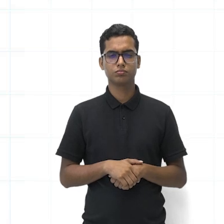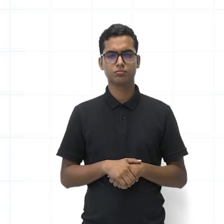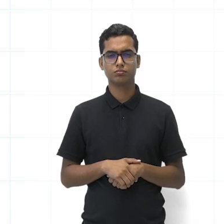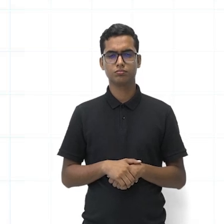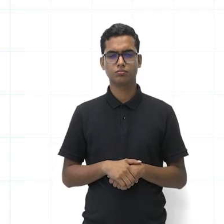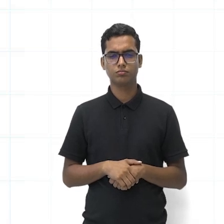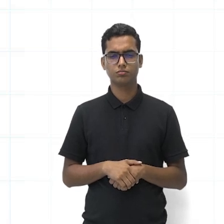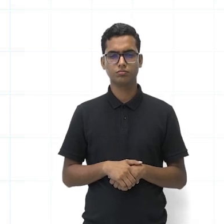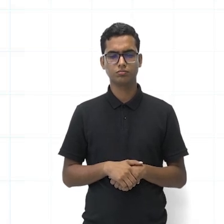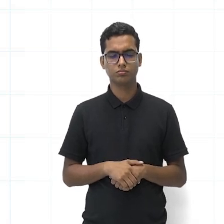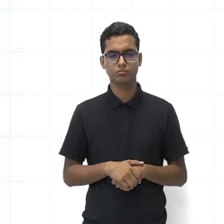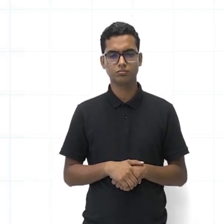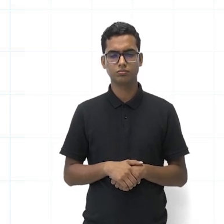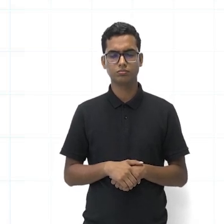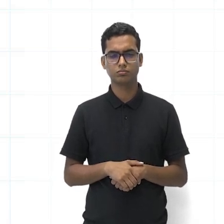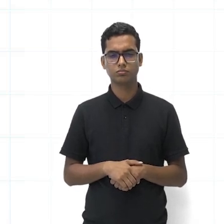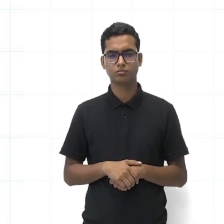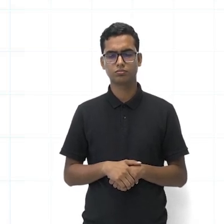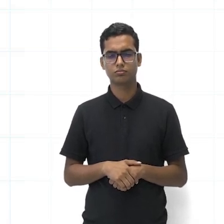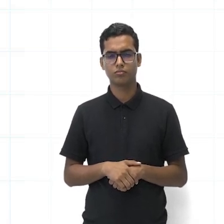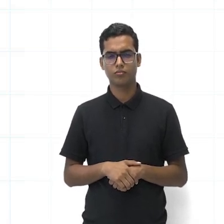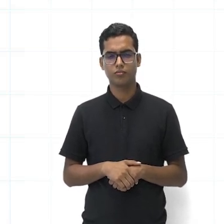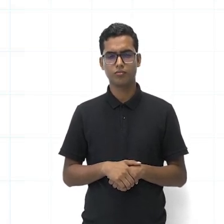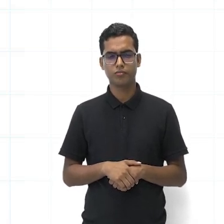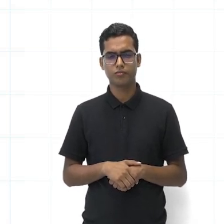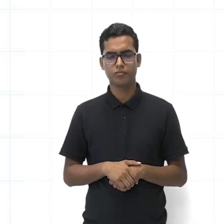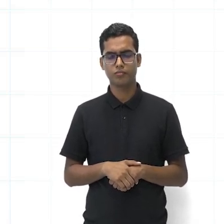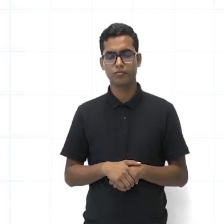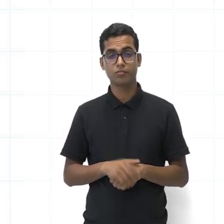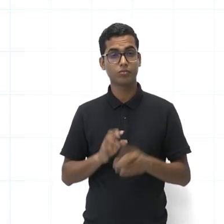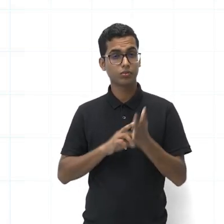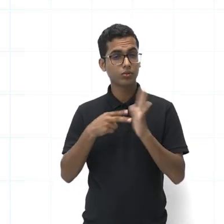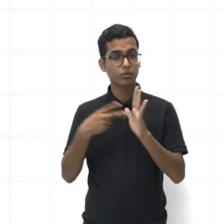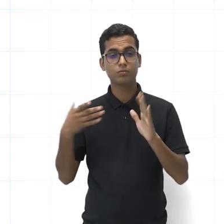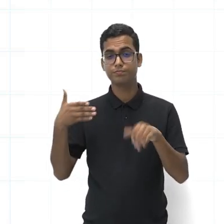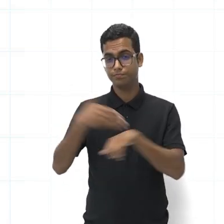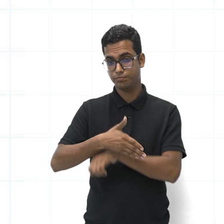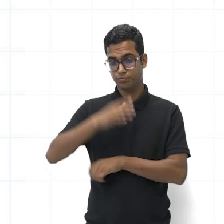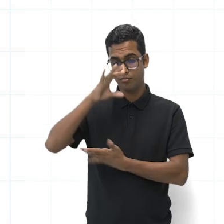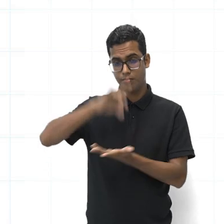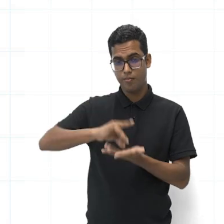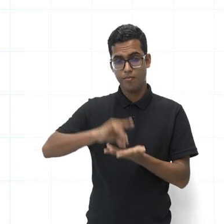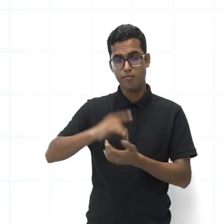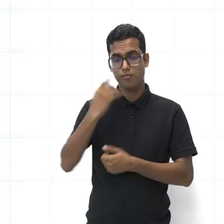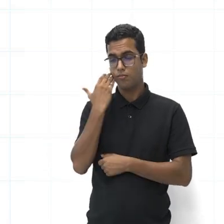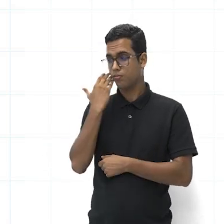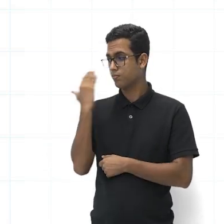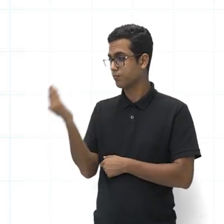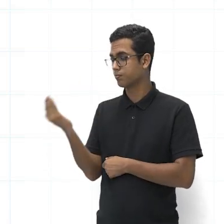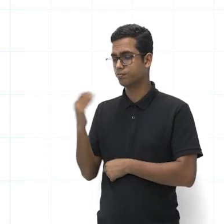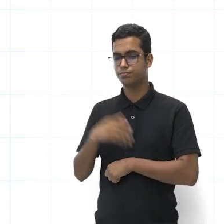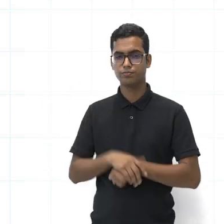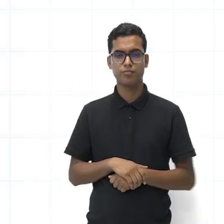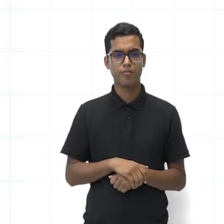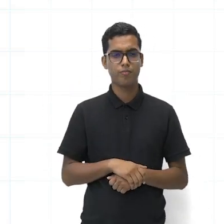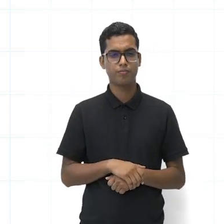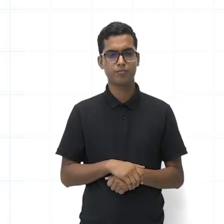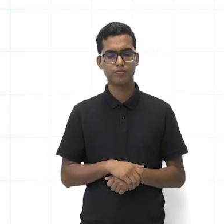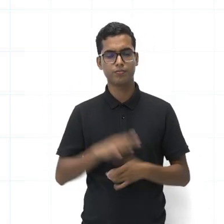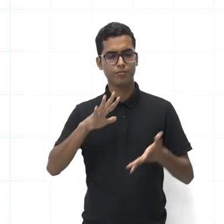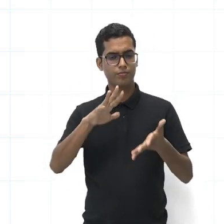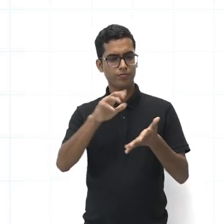portanto ele é um falso cognato. Ele significa participar, tá? Ele vem do verbo to attend, que é participar, que é